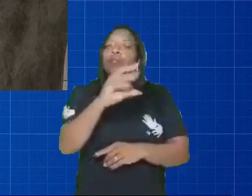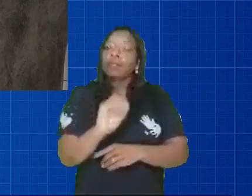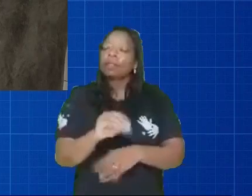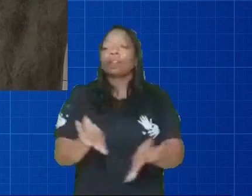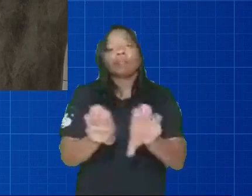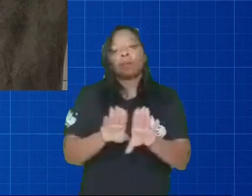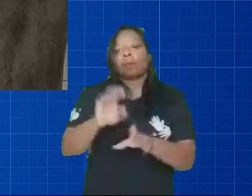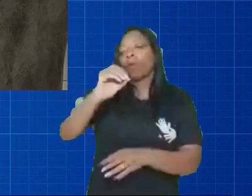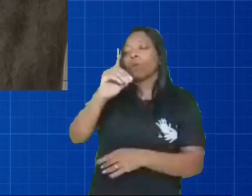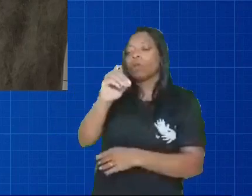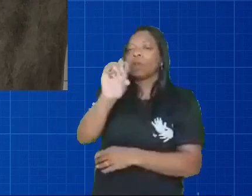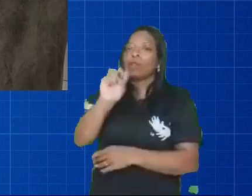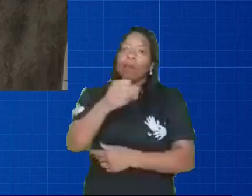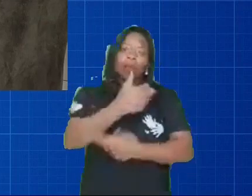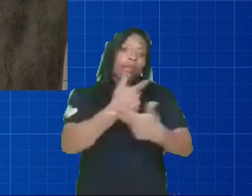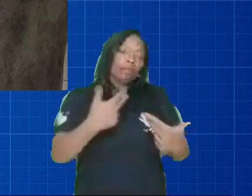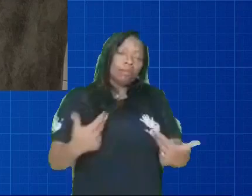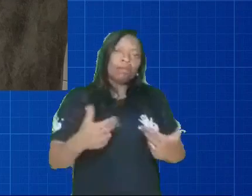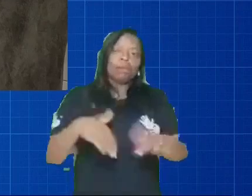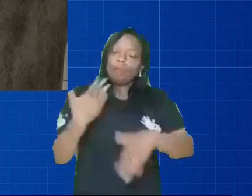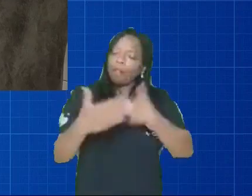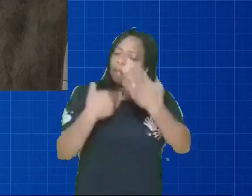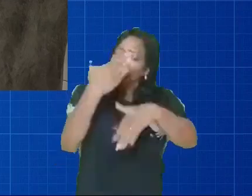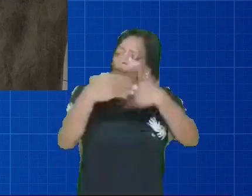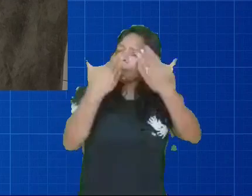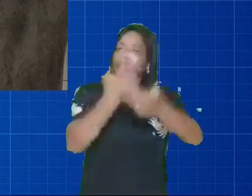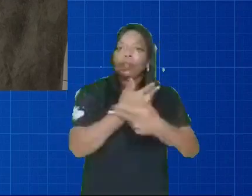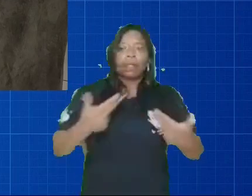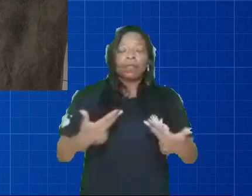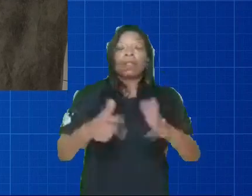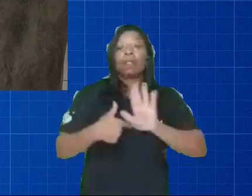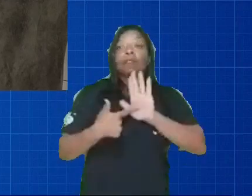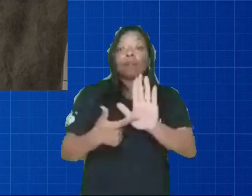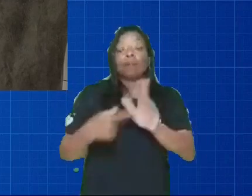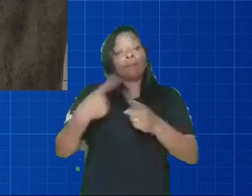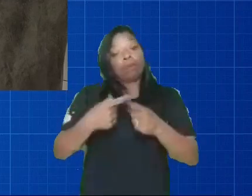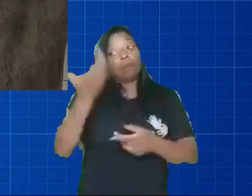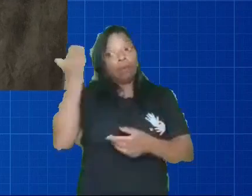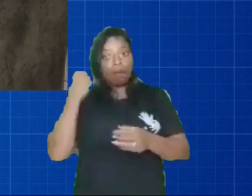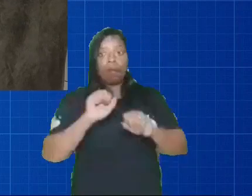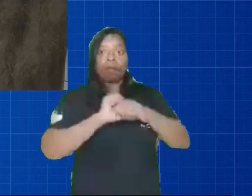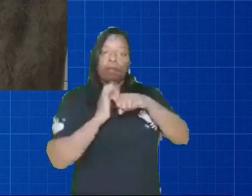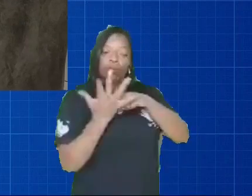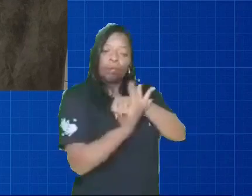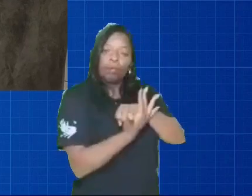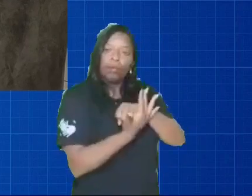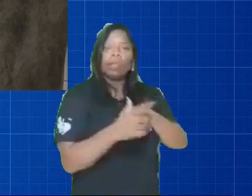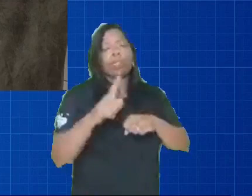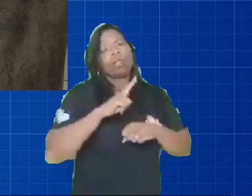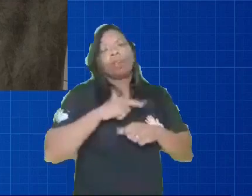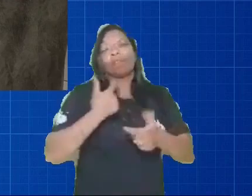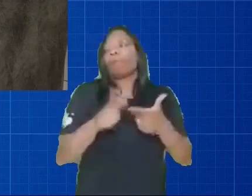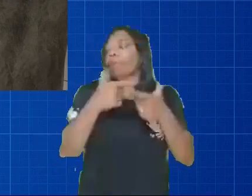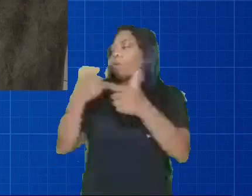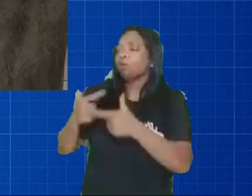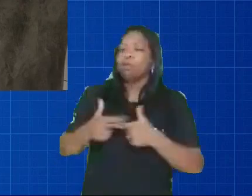o Objetivo de Desenvolvimento Sustentável, né, hoje a gente fala muito sobre isso após uma situação pandêmica, né, as crises vão se ampliando cada vez